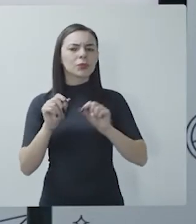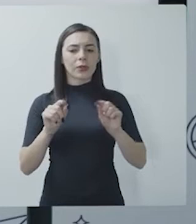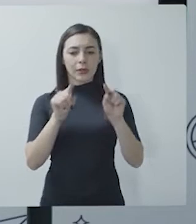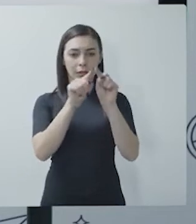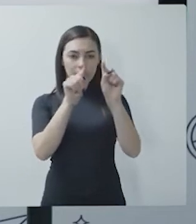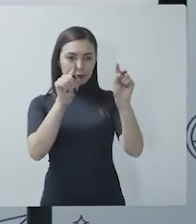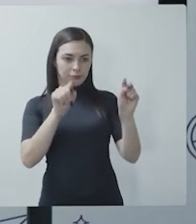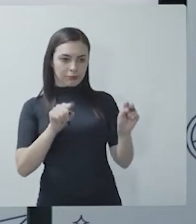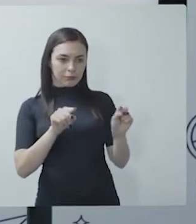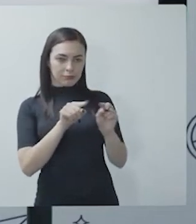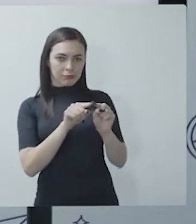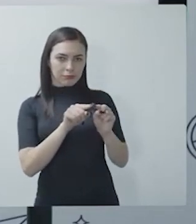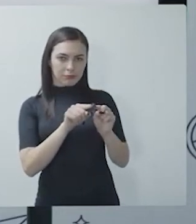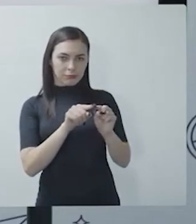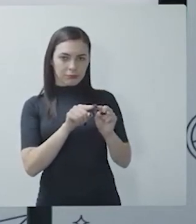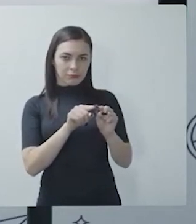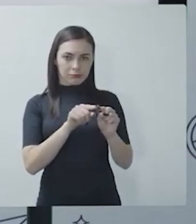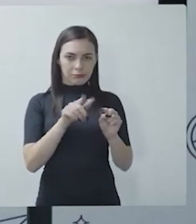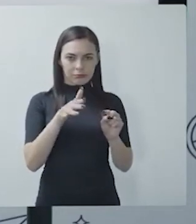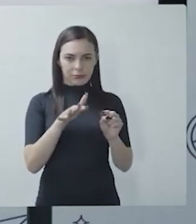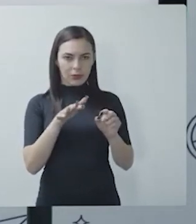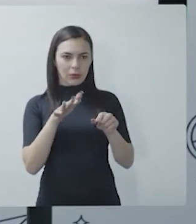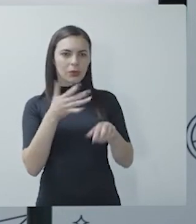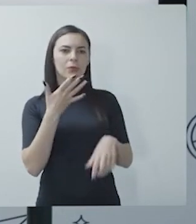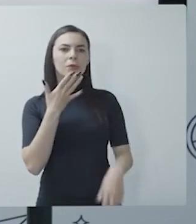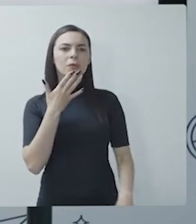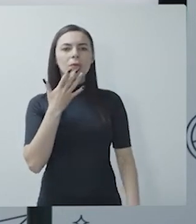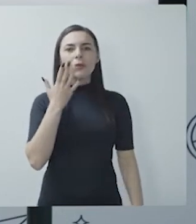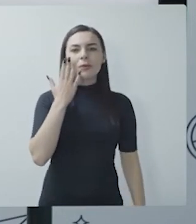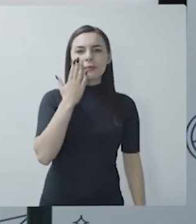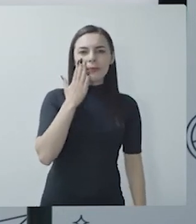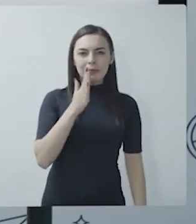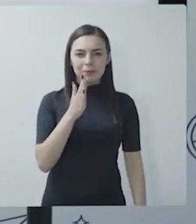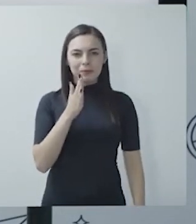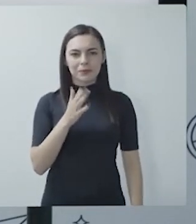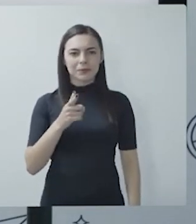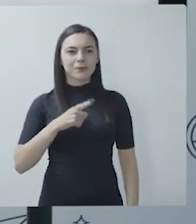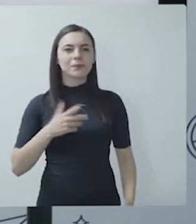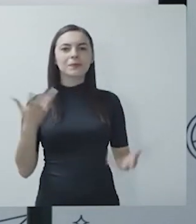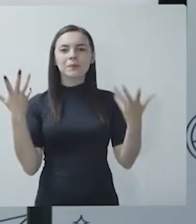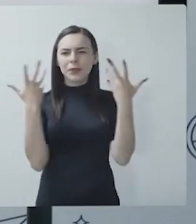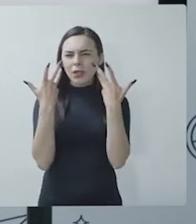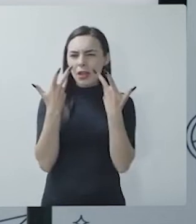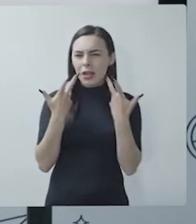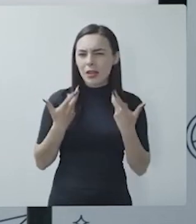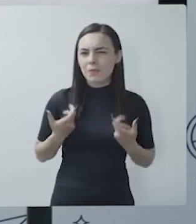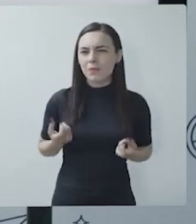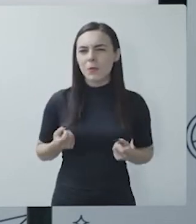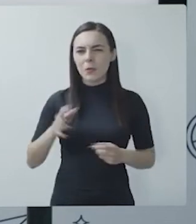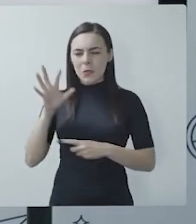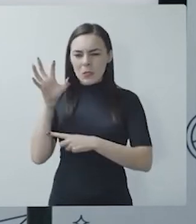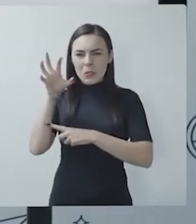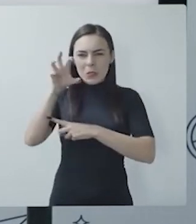daquele quadrado meio retângulo azul? É um animal feroz.